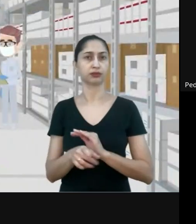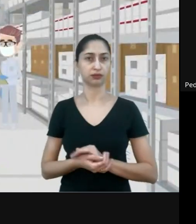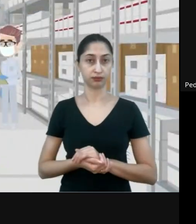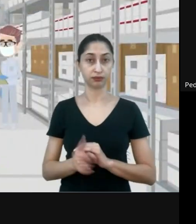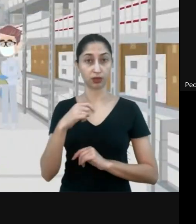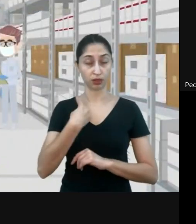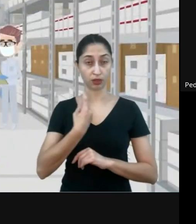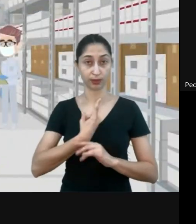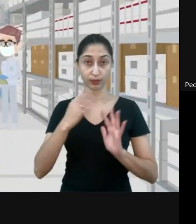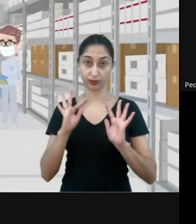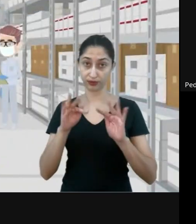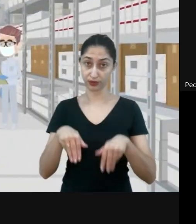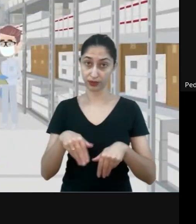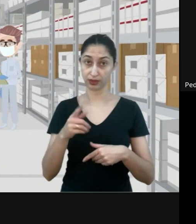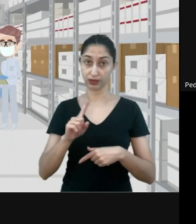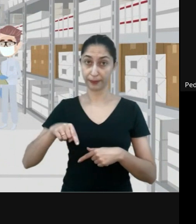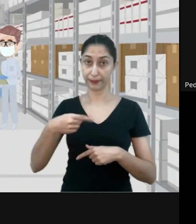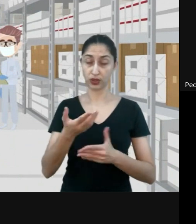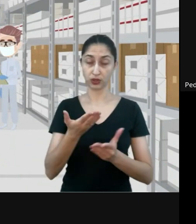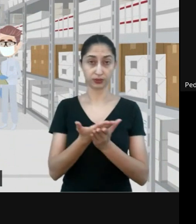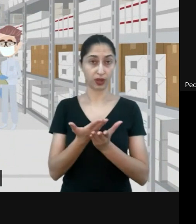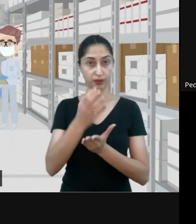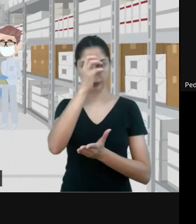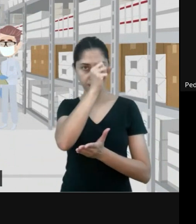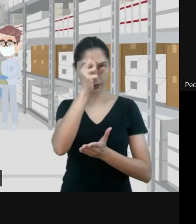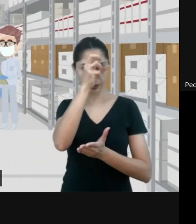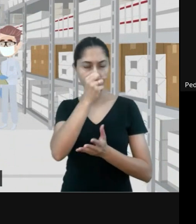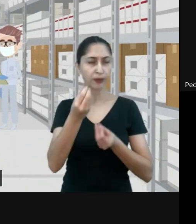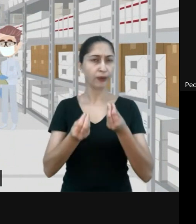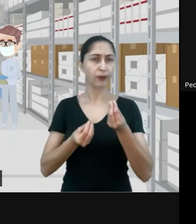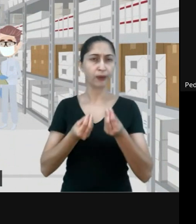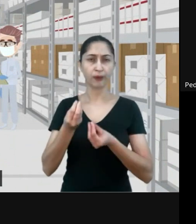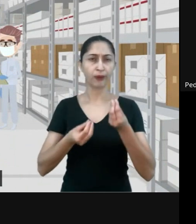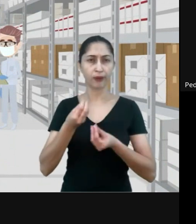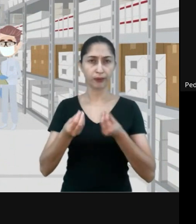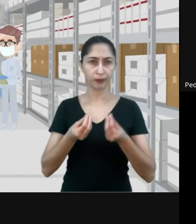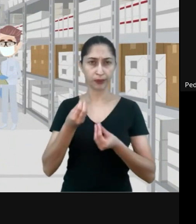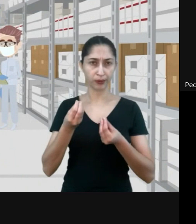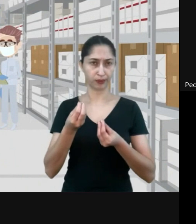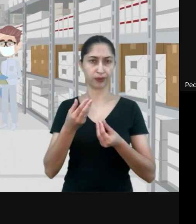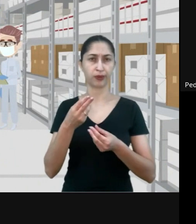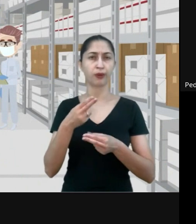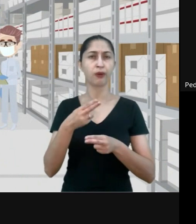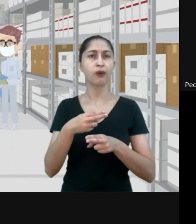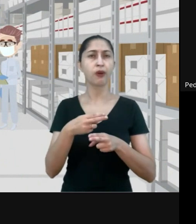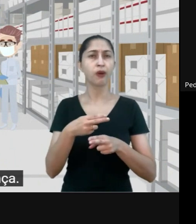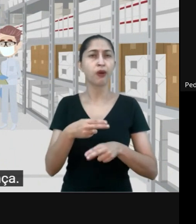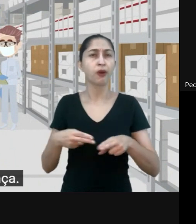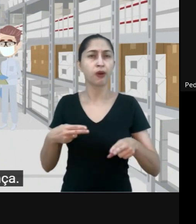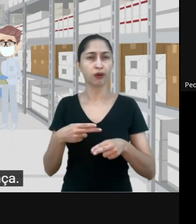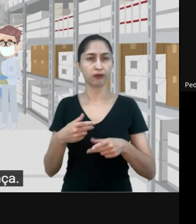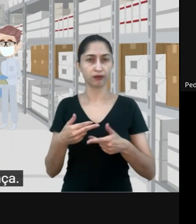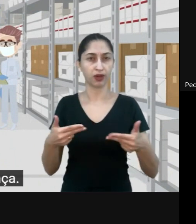Vamos finalizar por aqui. Em nossa próxima aula, vamos aprender de forma mais aprofundada sobre os perfurocortantes e